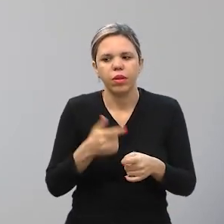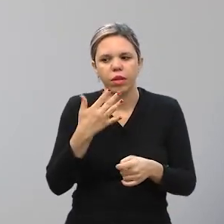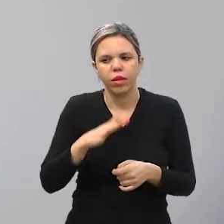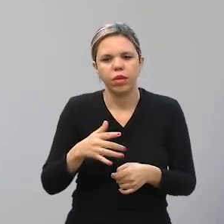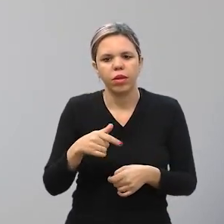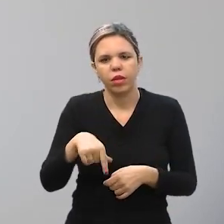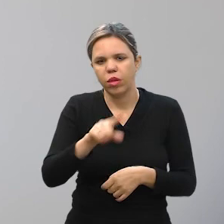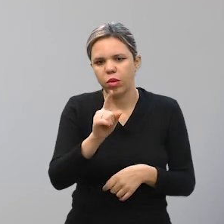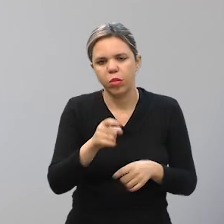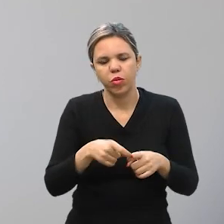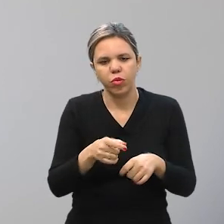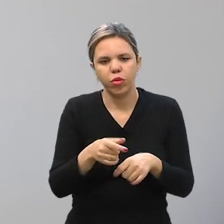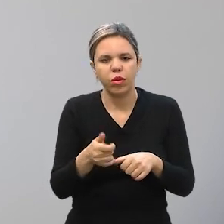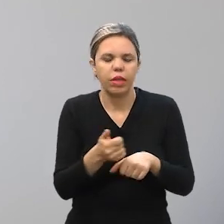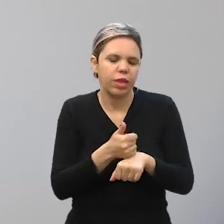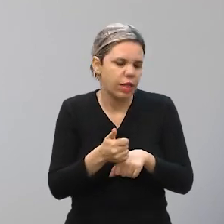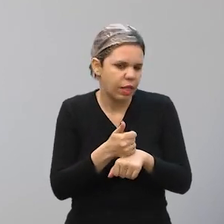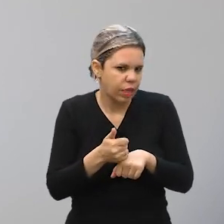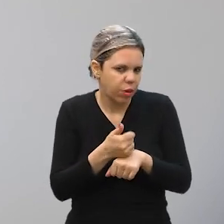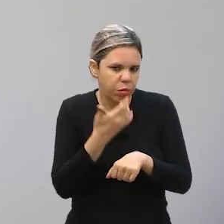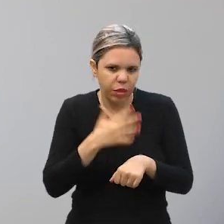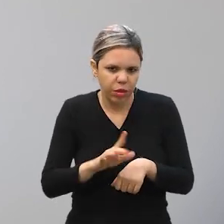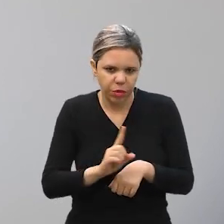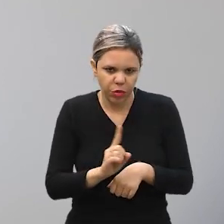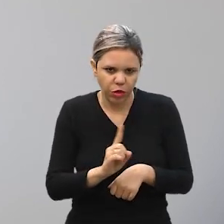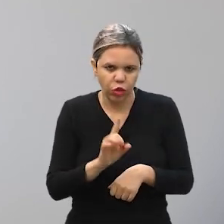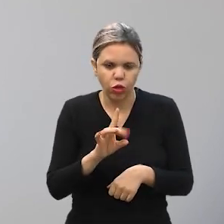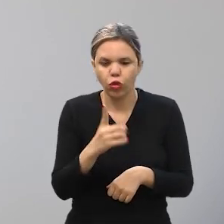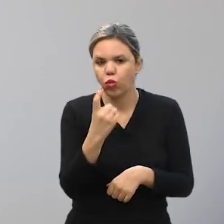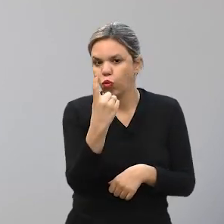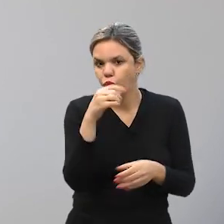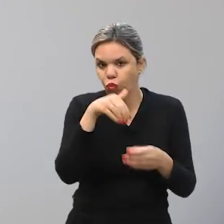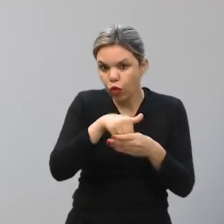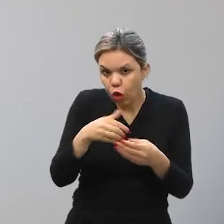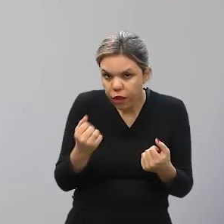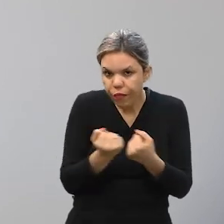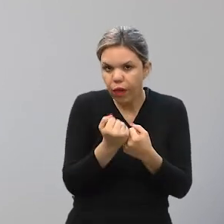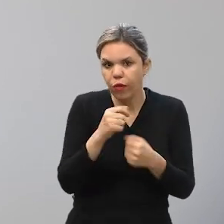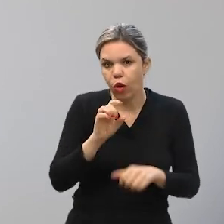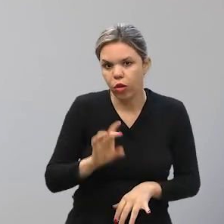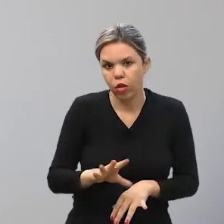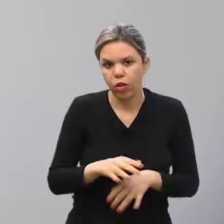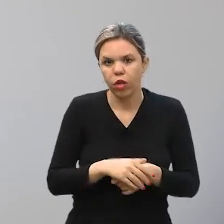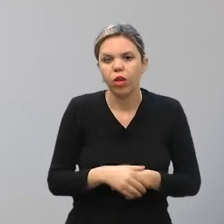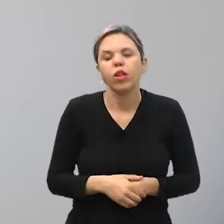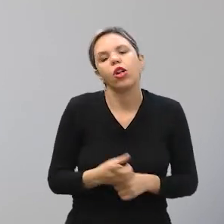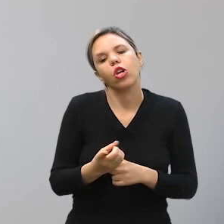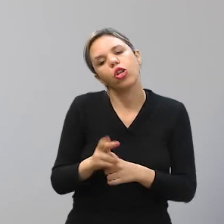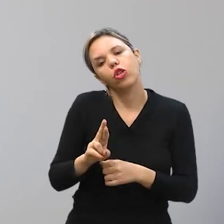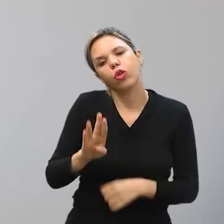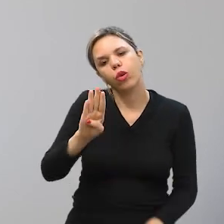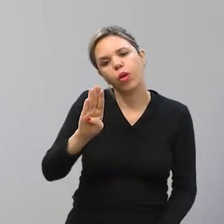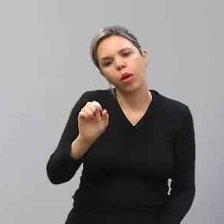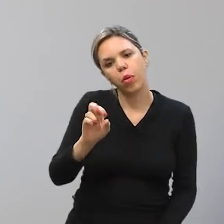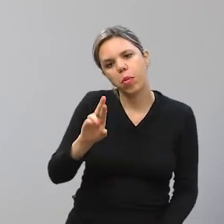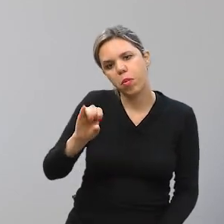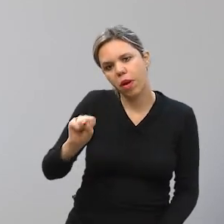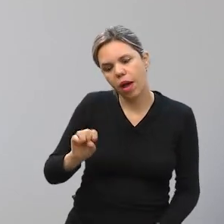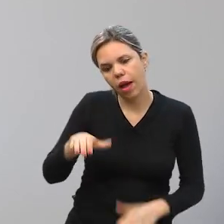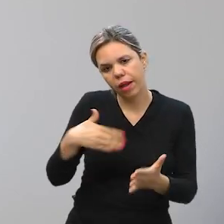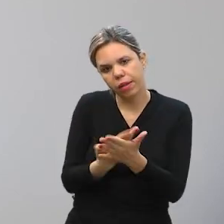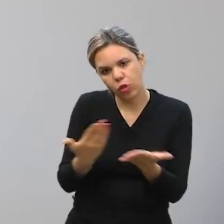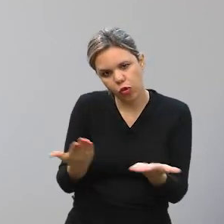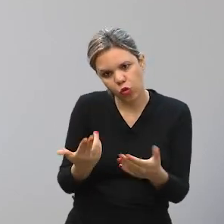ir para a especialidade pediátrica. Só teve um voto a favor. Dr. Barros, que até hoje está